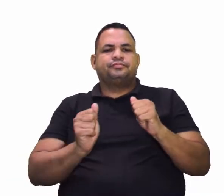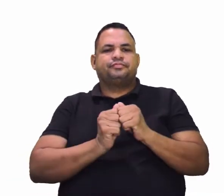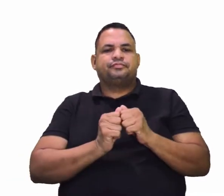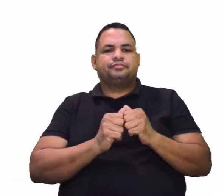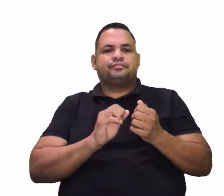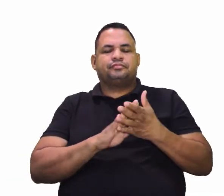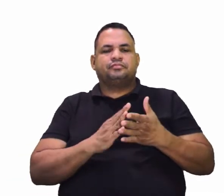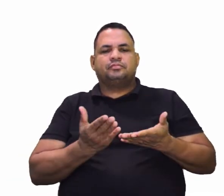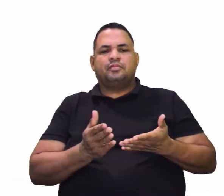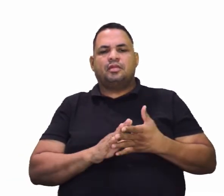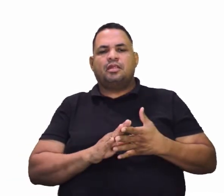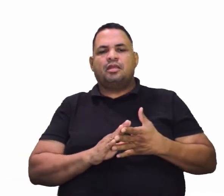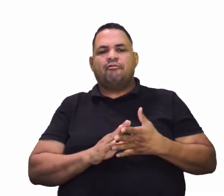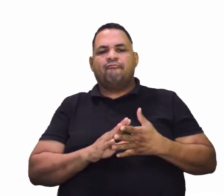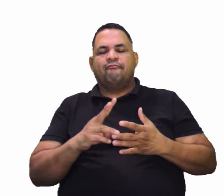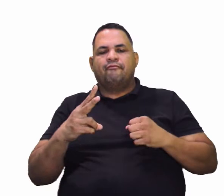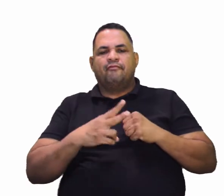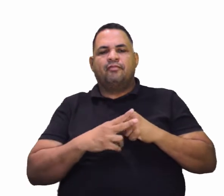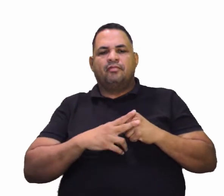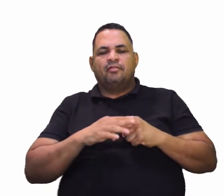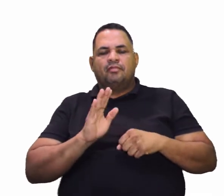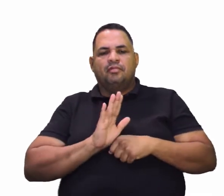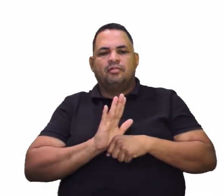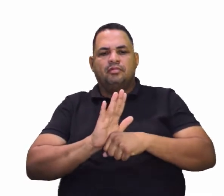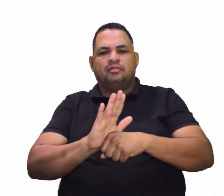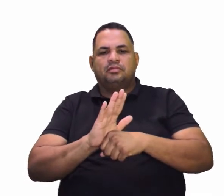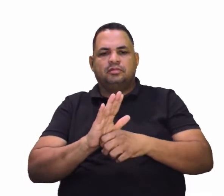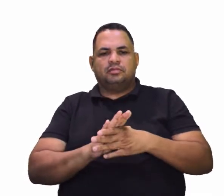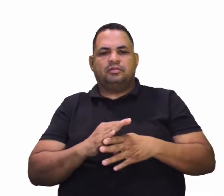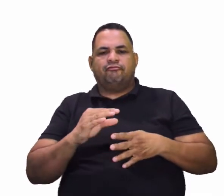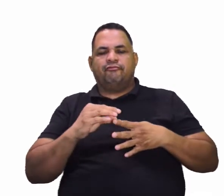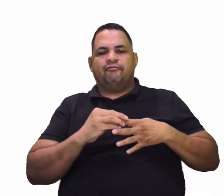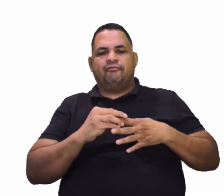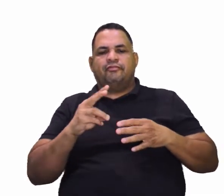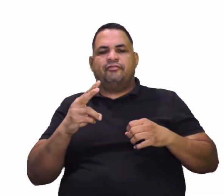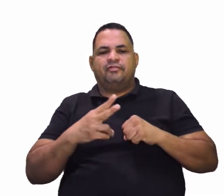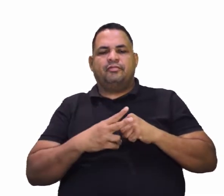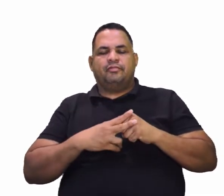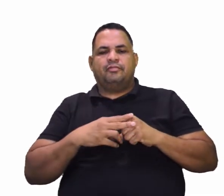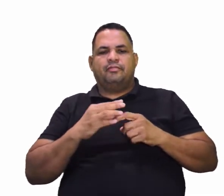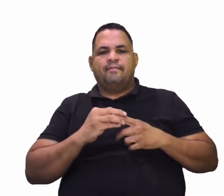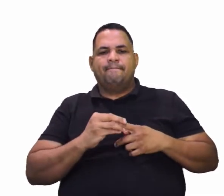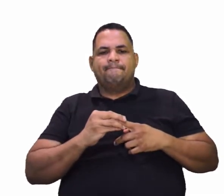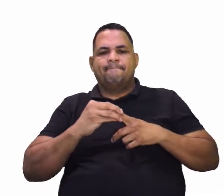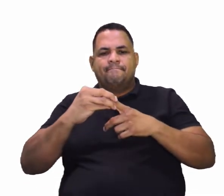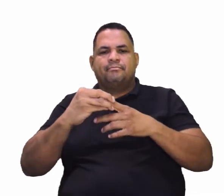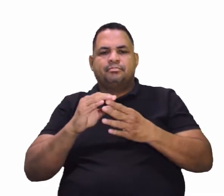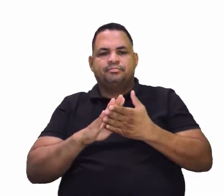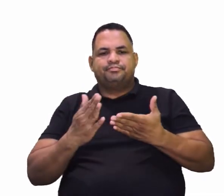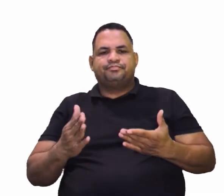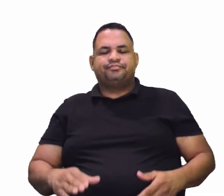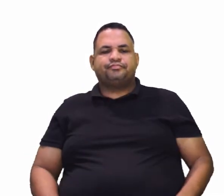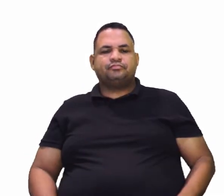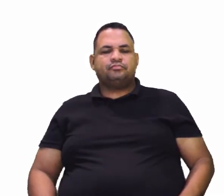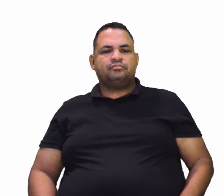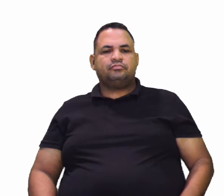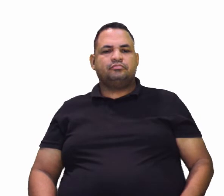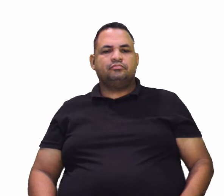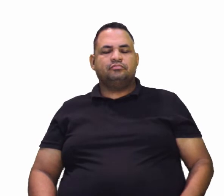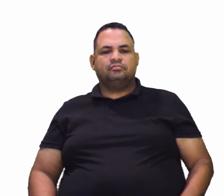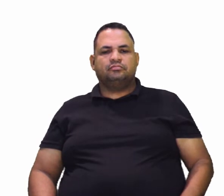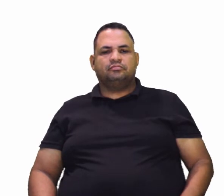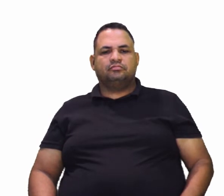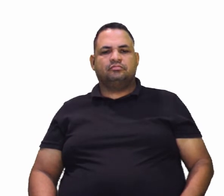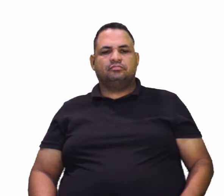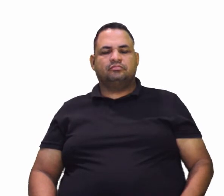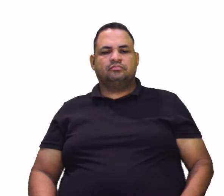meu auxiliar do futuro e o meu verbo principal. Também tem a forma contraída dele, que vai ficar assim,